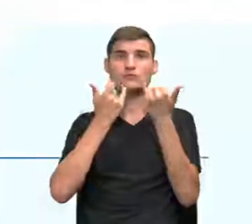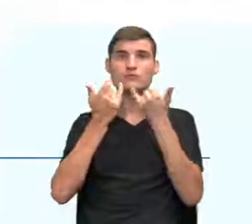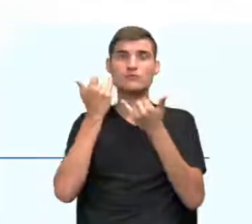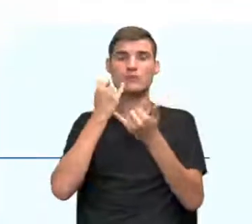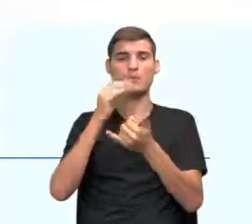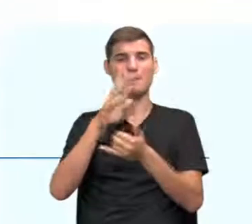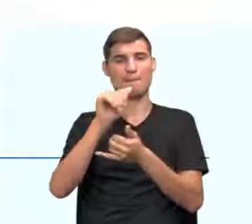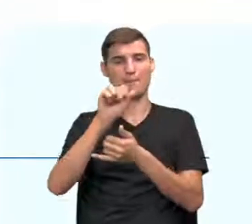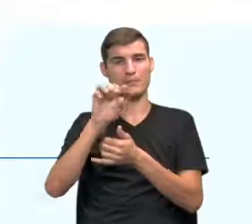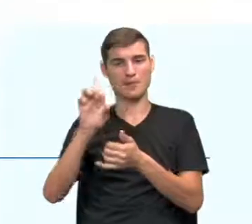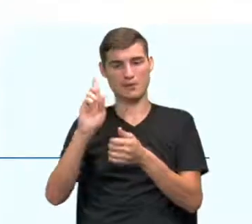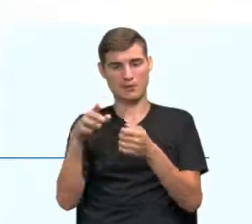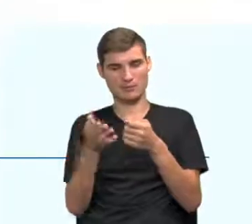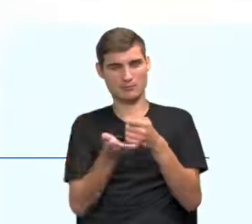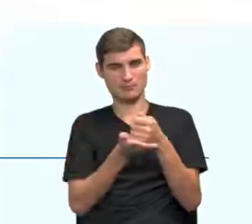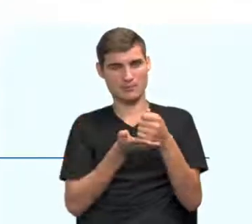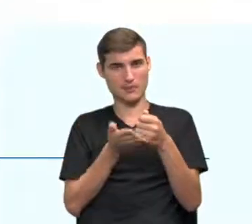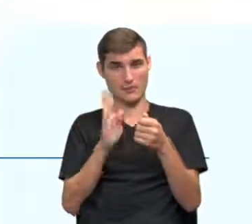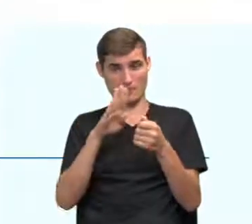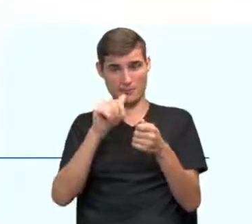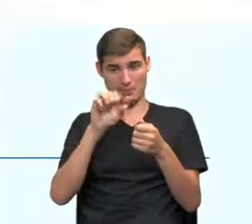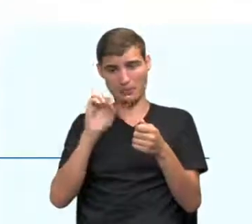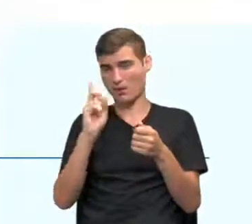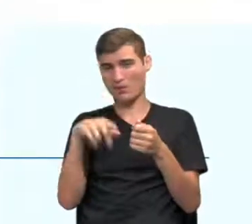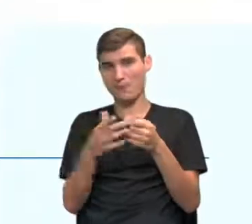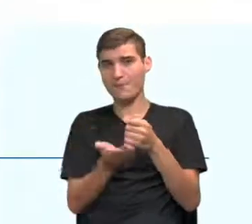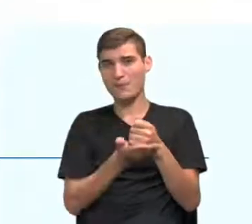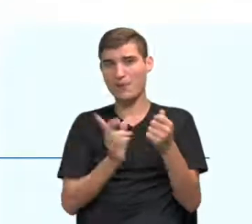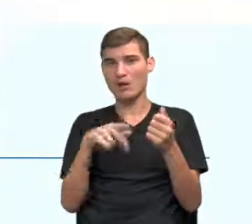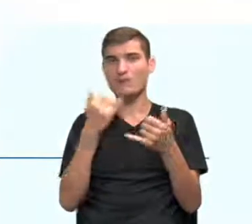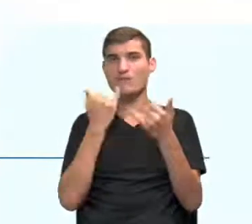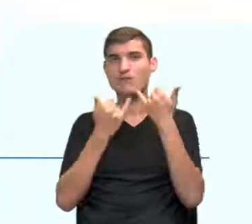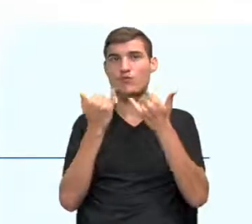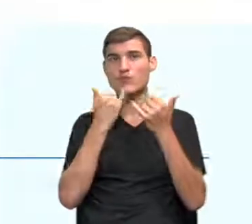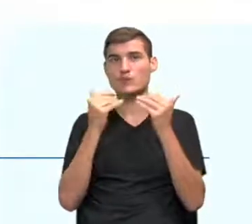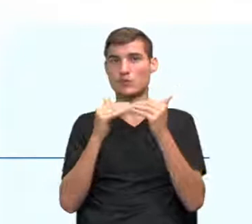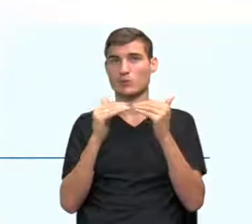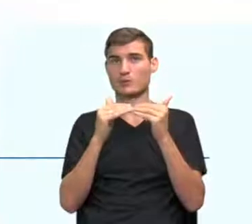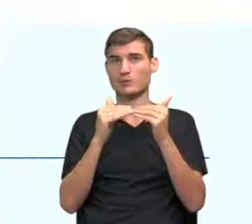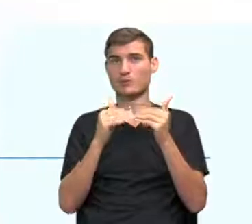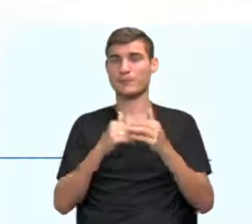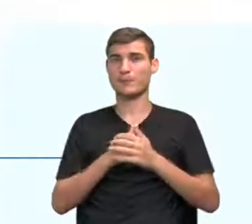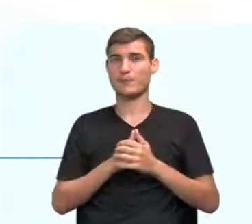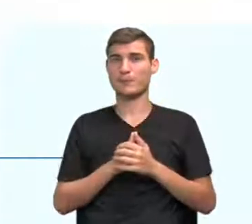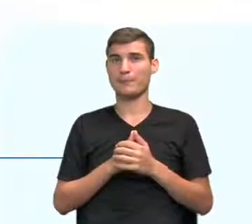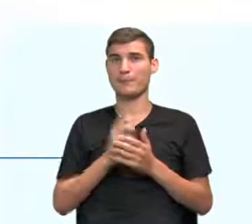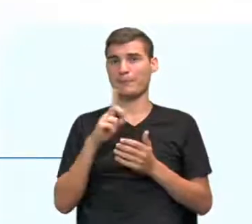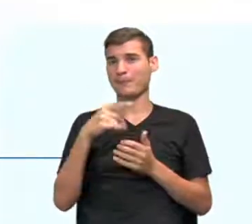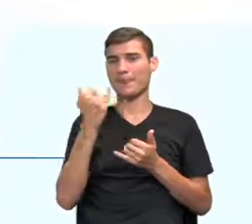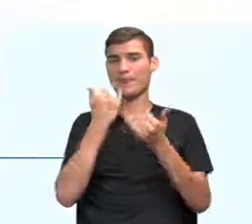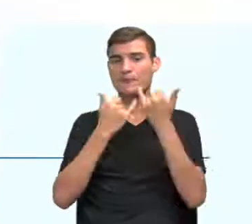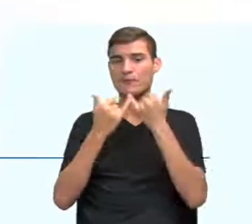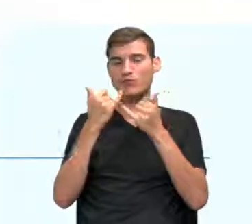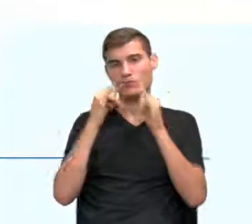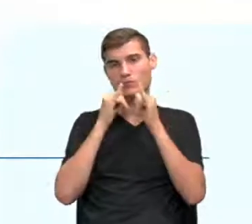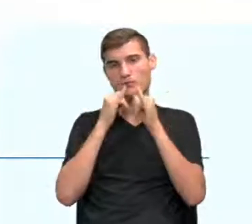base. Banda base, que é aquele sinal básico, que é a minha informação. Vou falar aqui que é